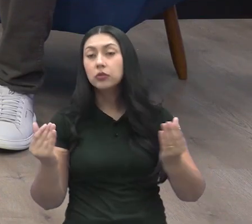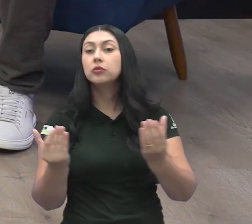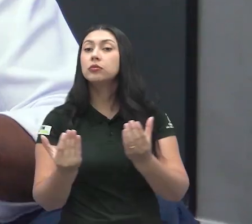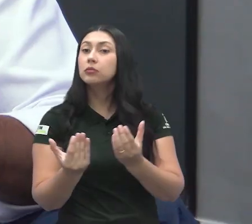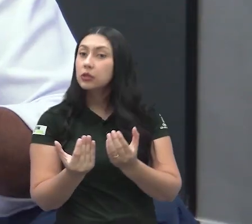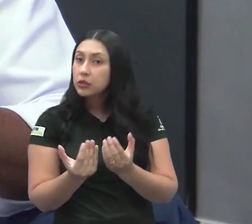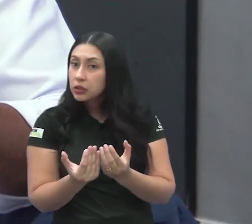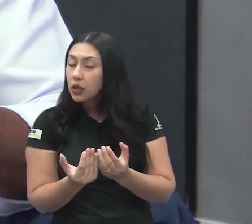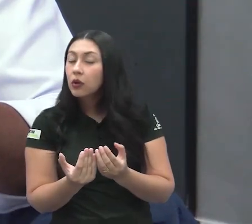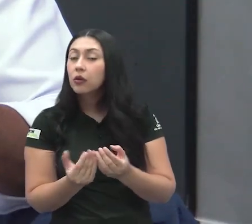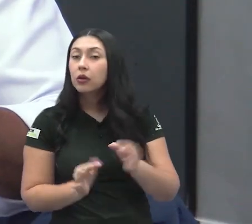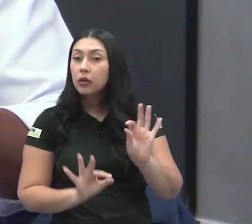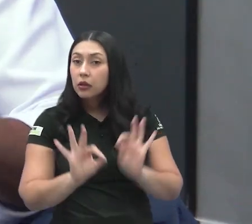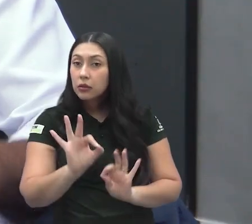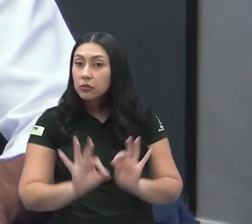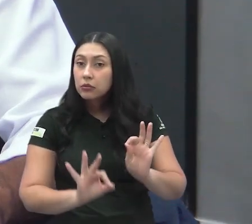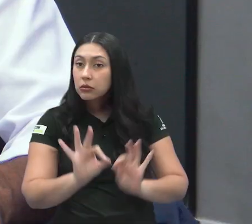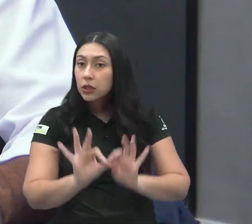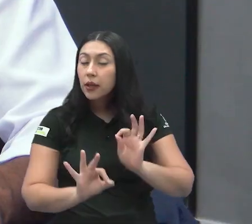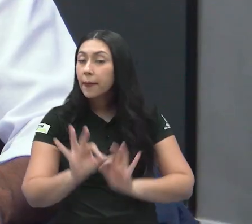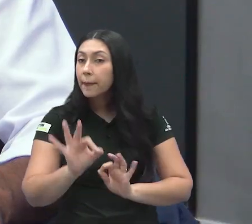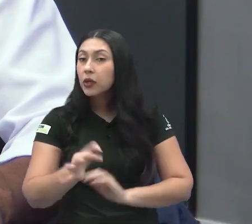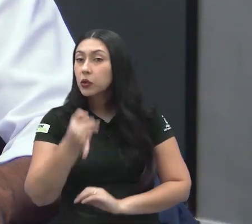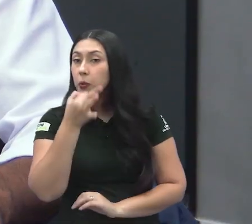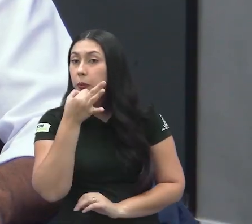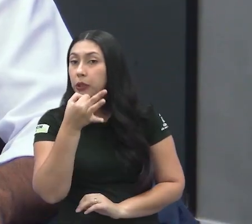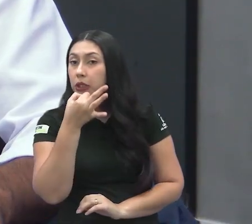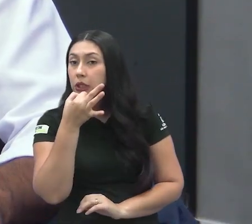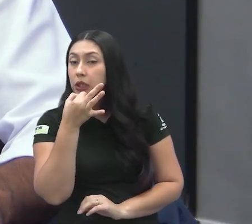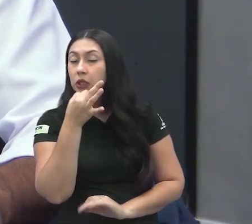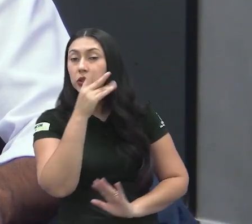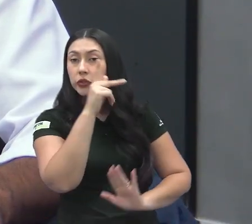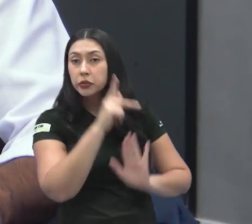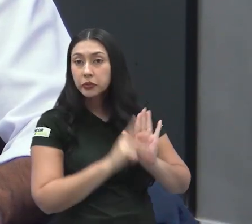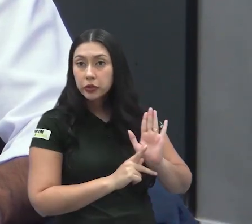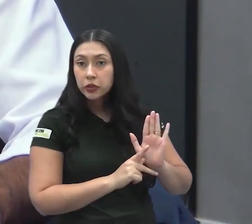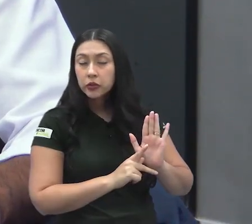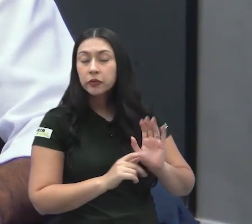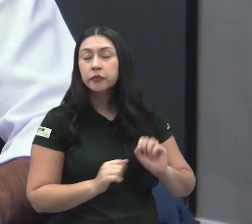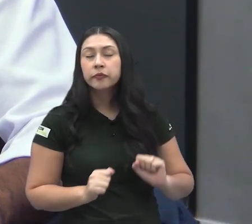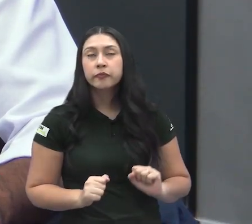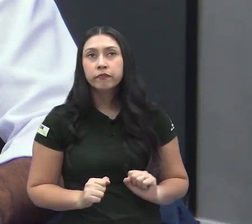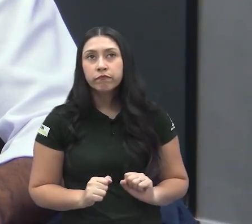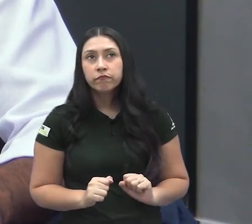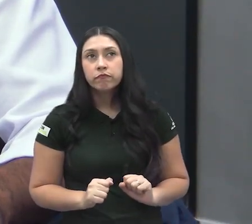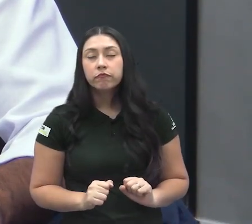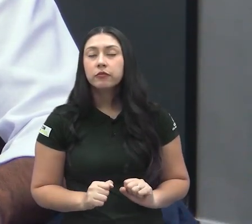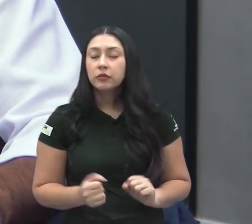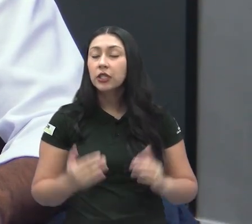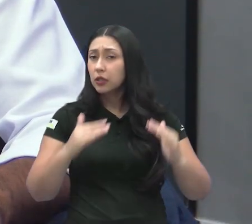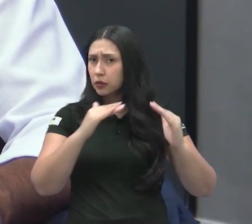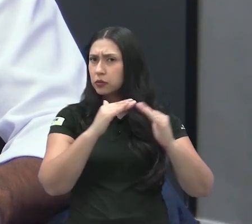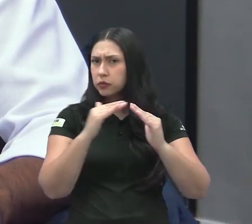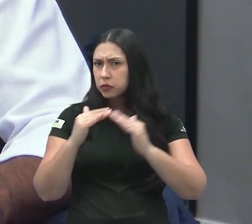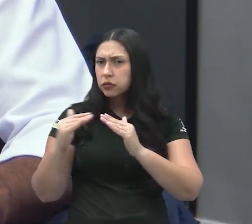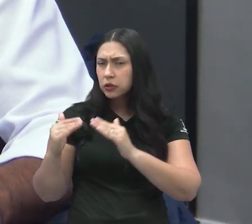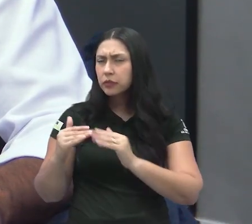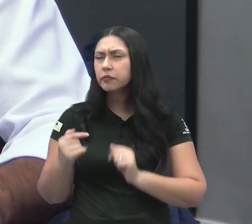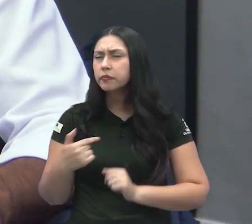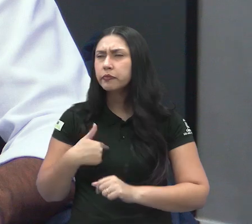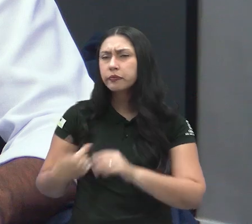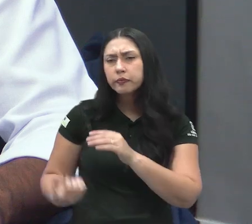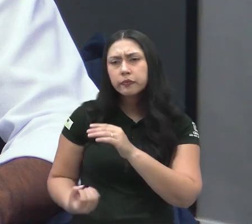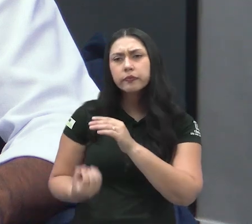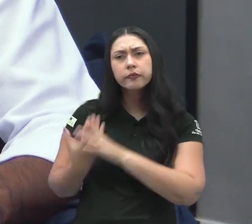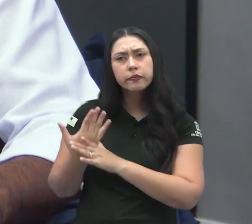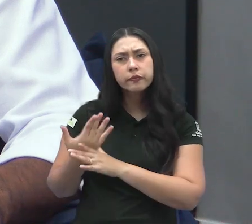que define pareceres de projetos nessa direção, da Habitação, eu